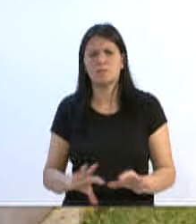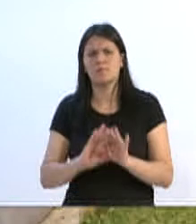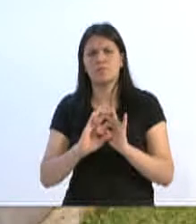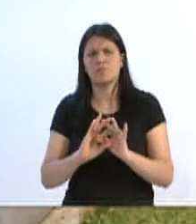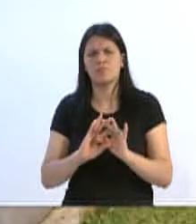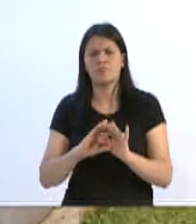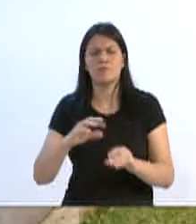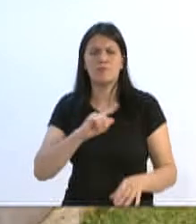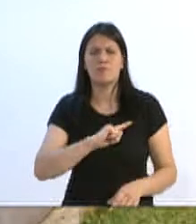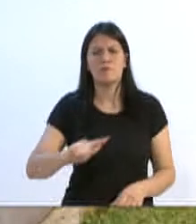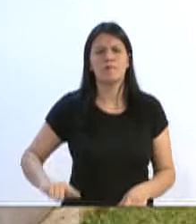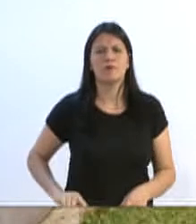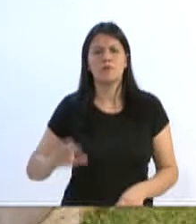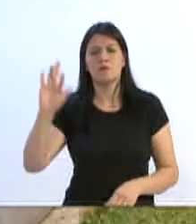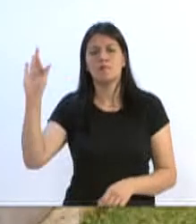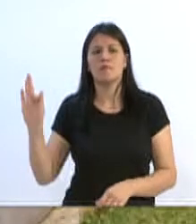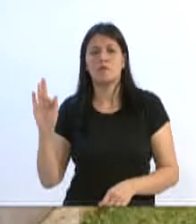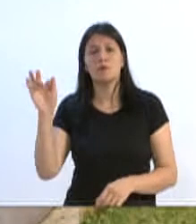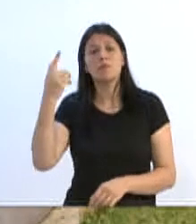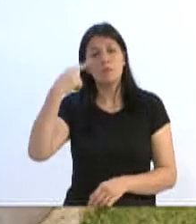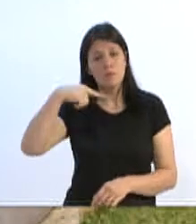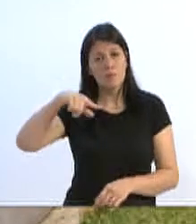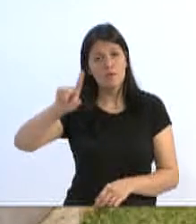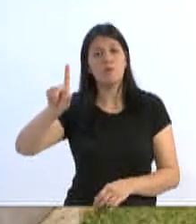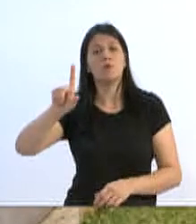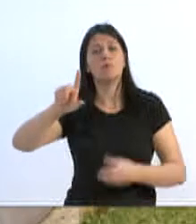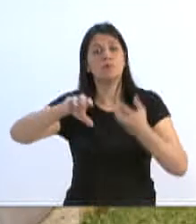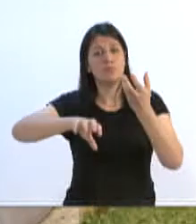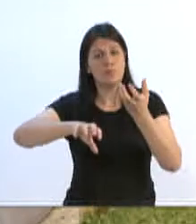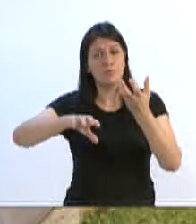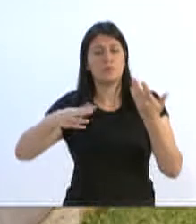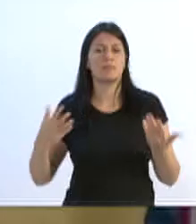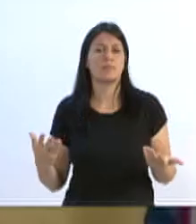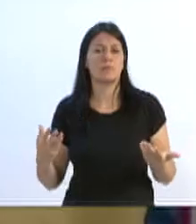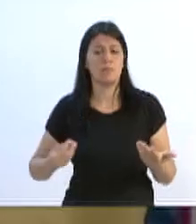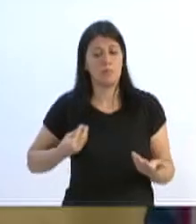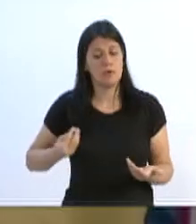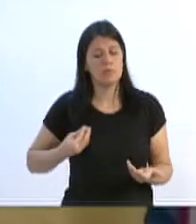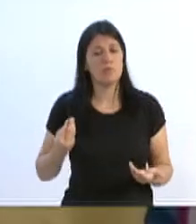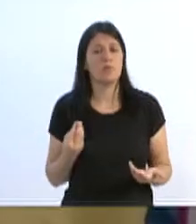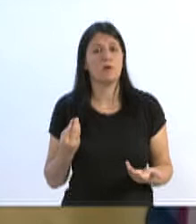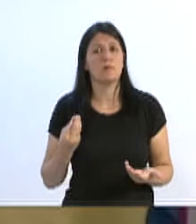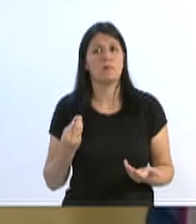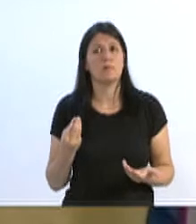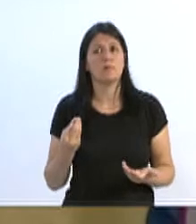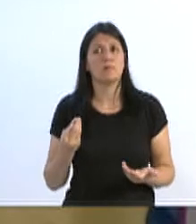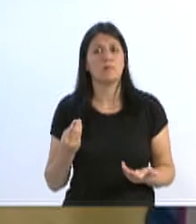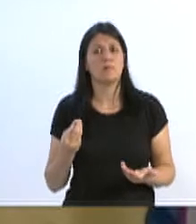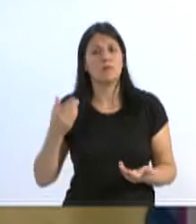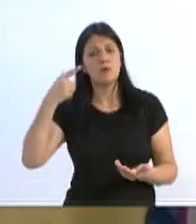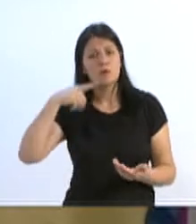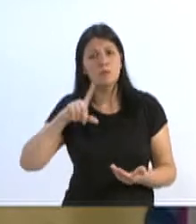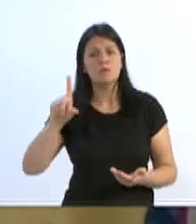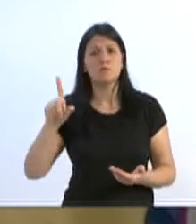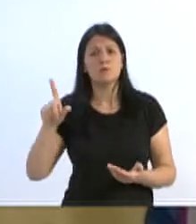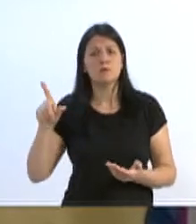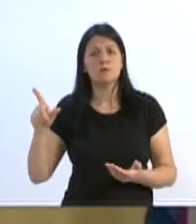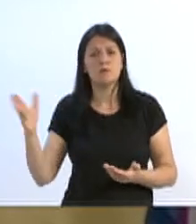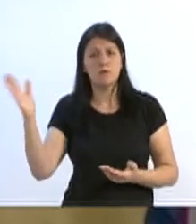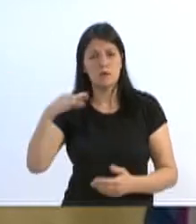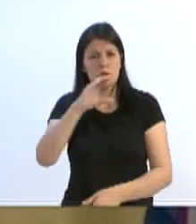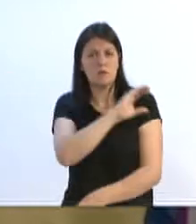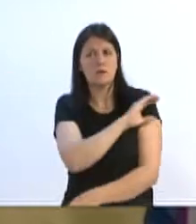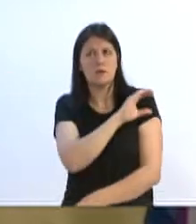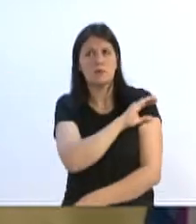época estivemos lá pessoalmente em brasília vereadores assim tratando da vida destes seis também também para blumenau para diversas comunidades